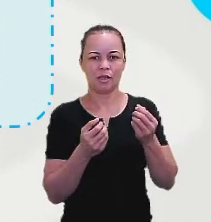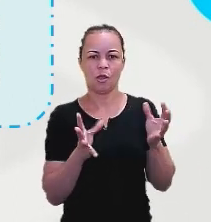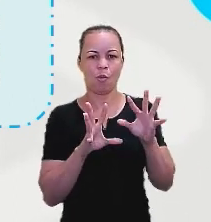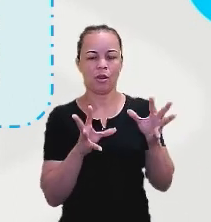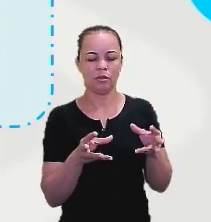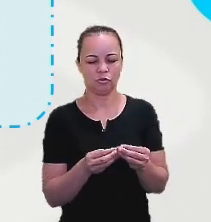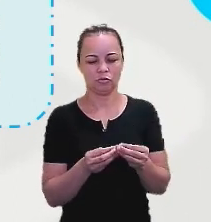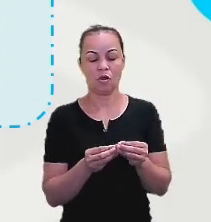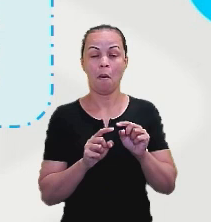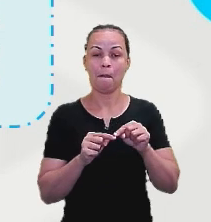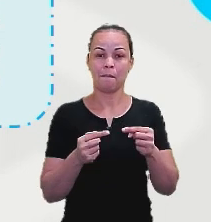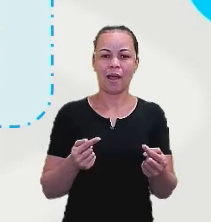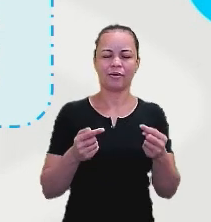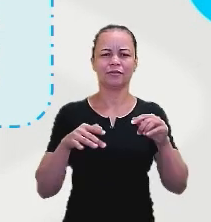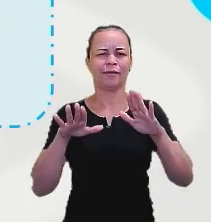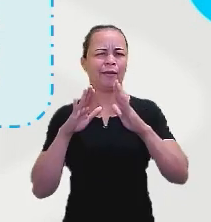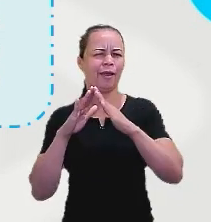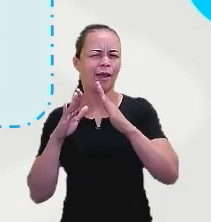estudando,